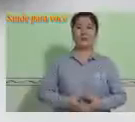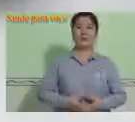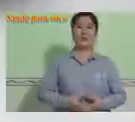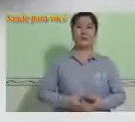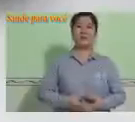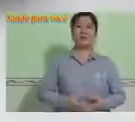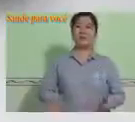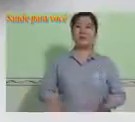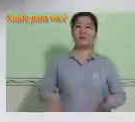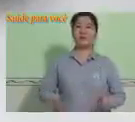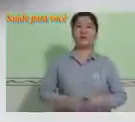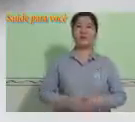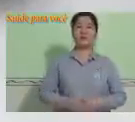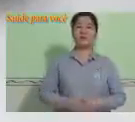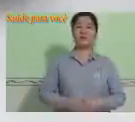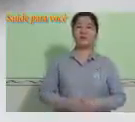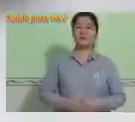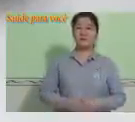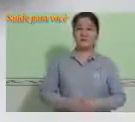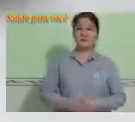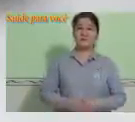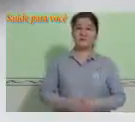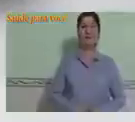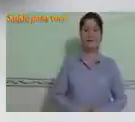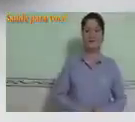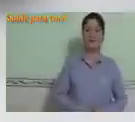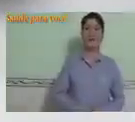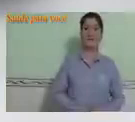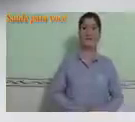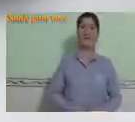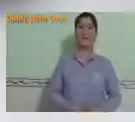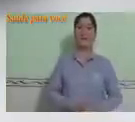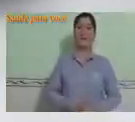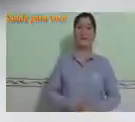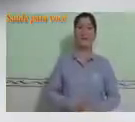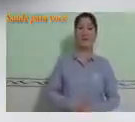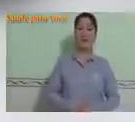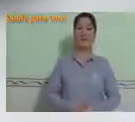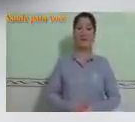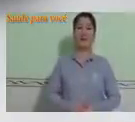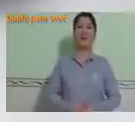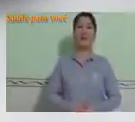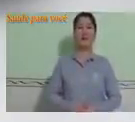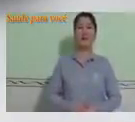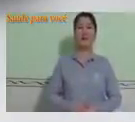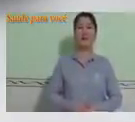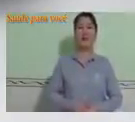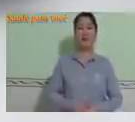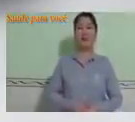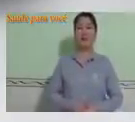pelos no rosto, tronco erigiano íntimo, dificuldade em adormecer e muita agitação durante a